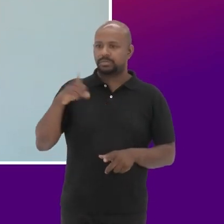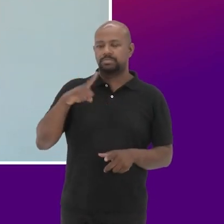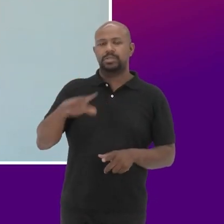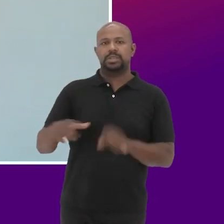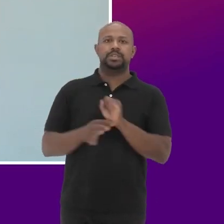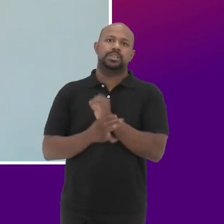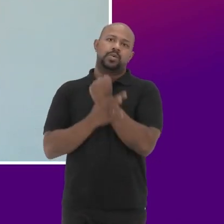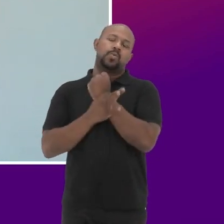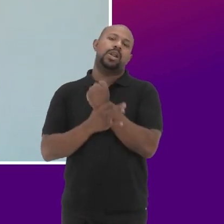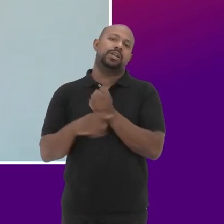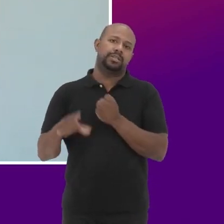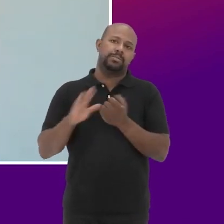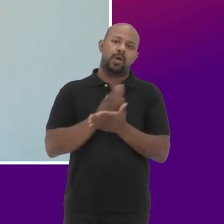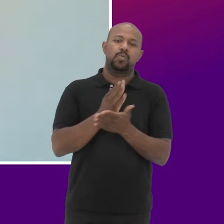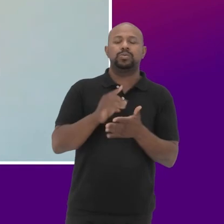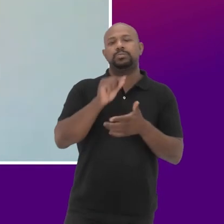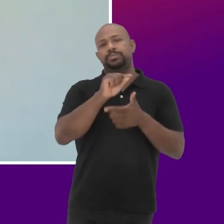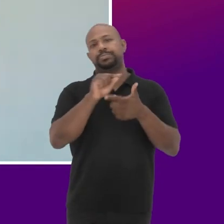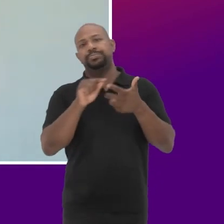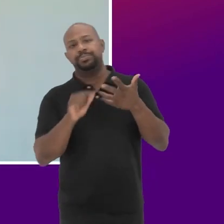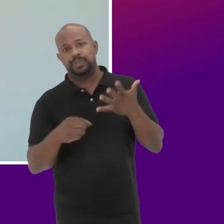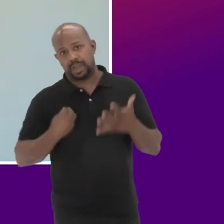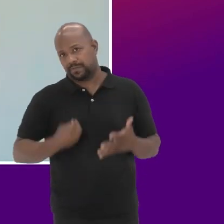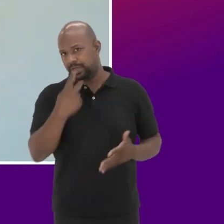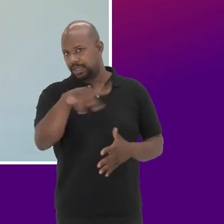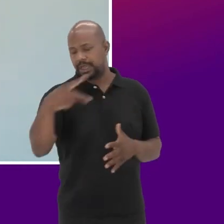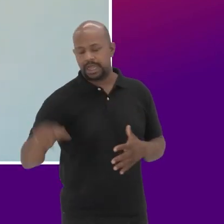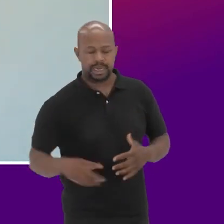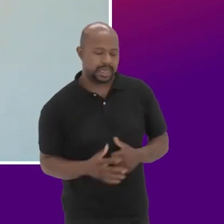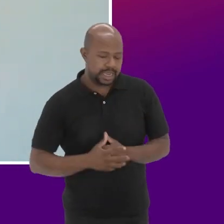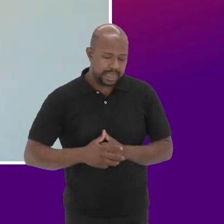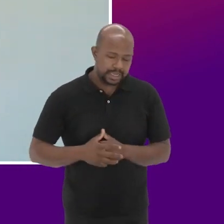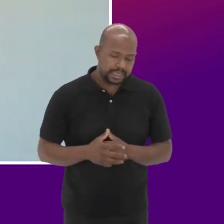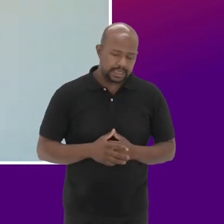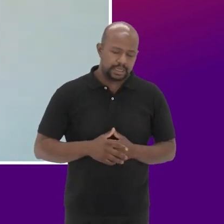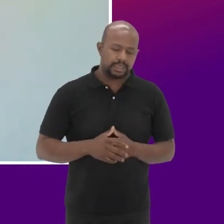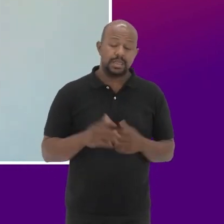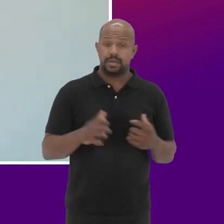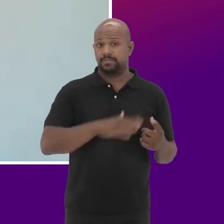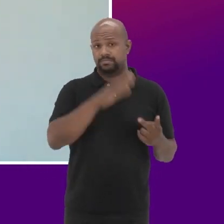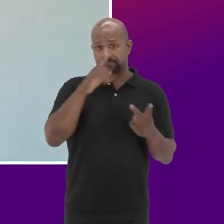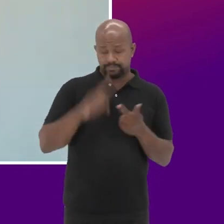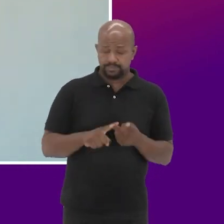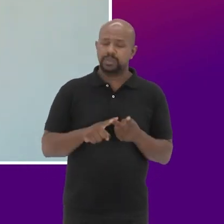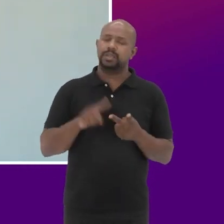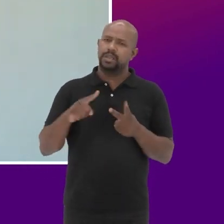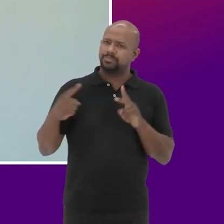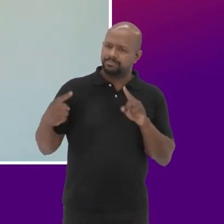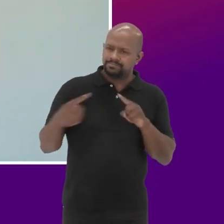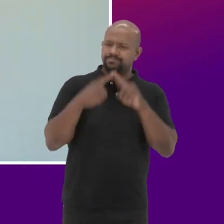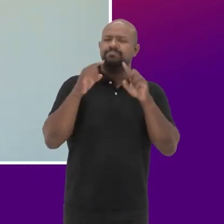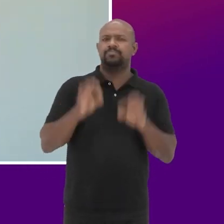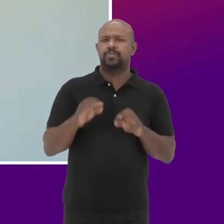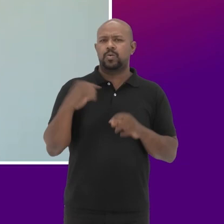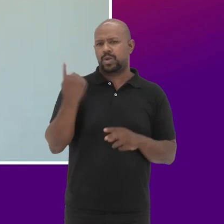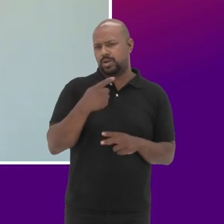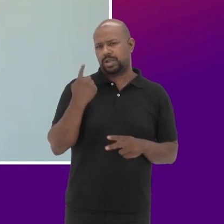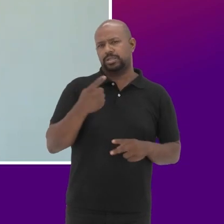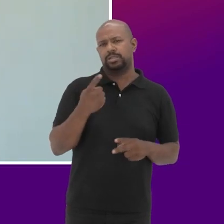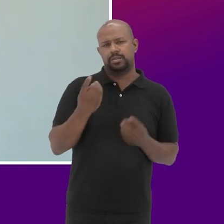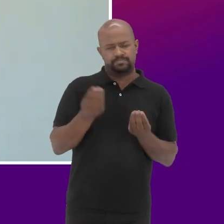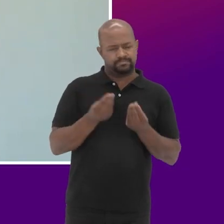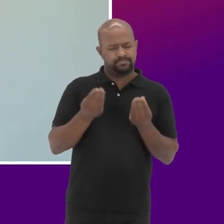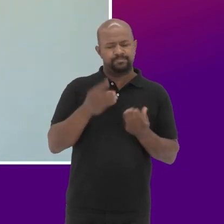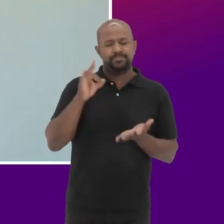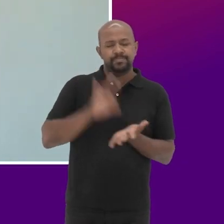ter essa segurança, né? Para alguns pontos específicos da vida dela, né? E a outra característica, né, que conecta bastante também